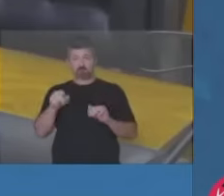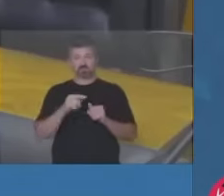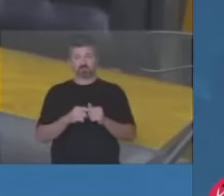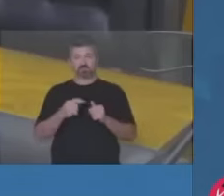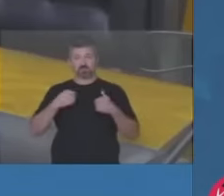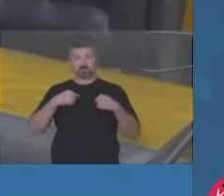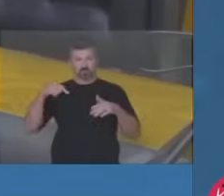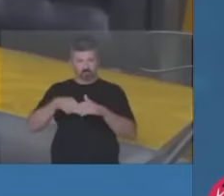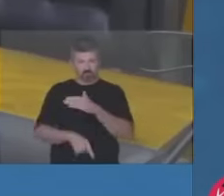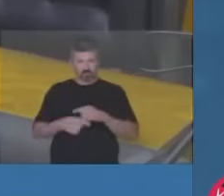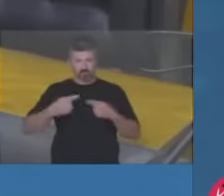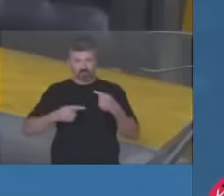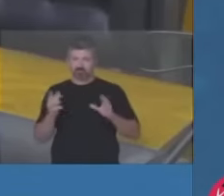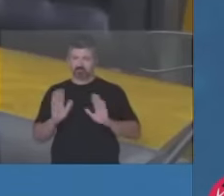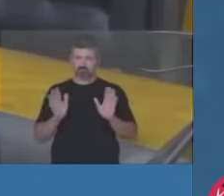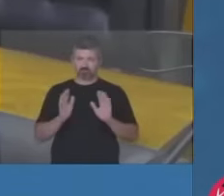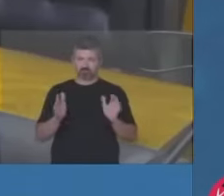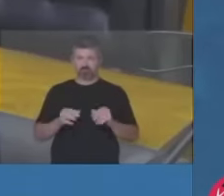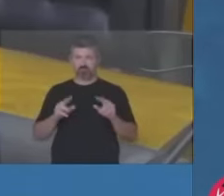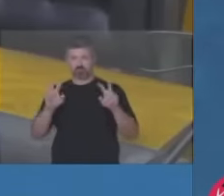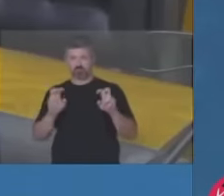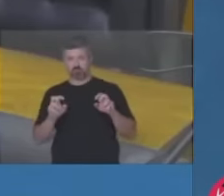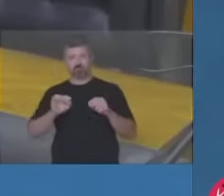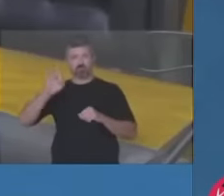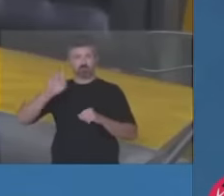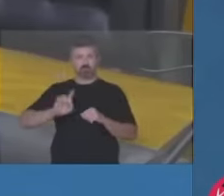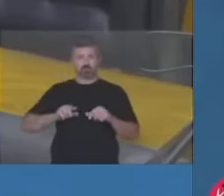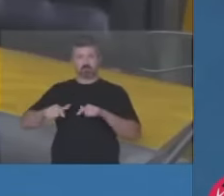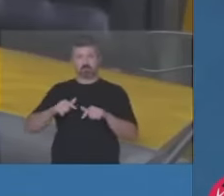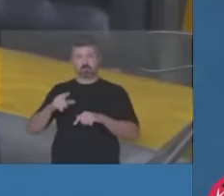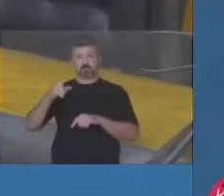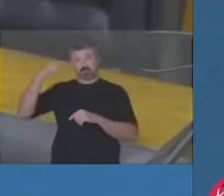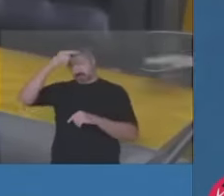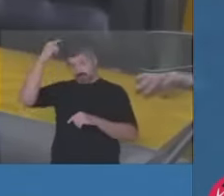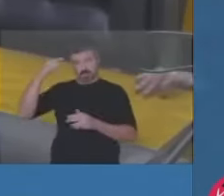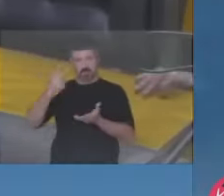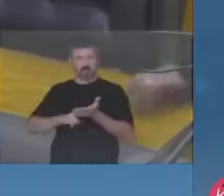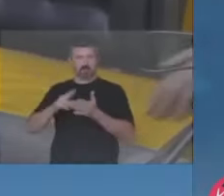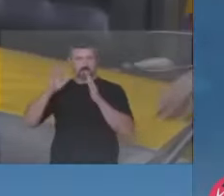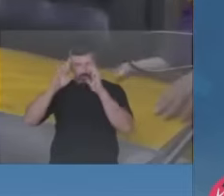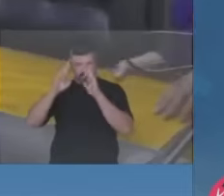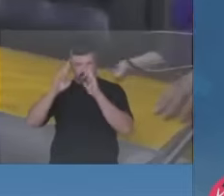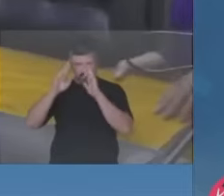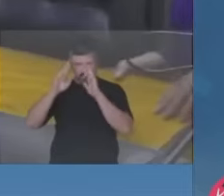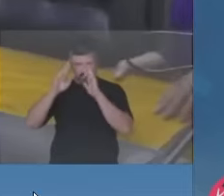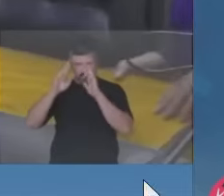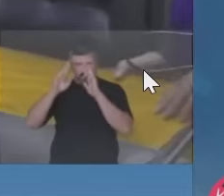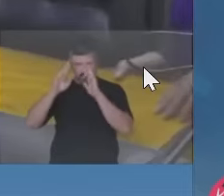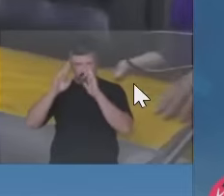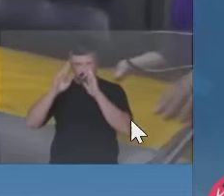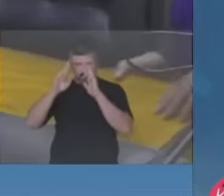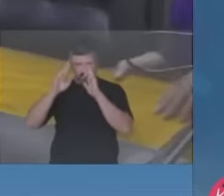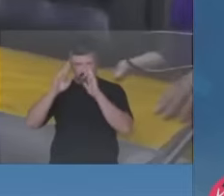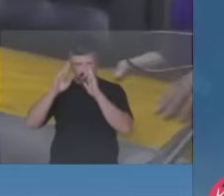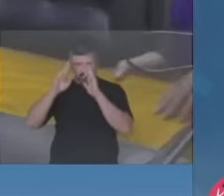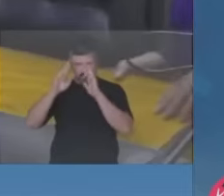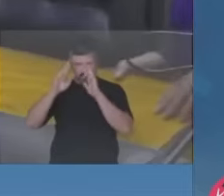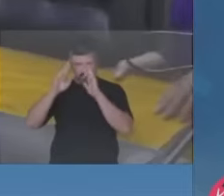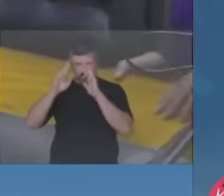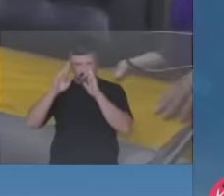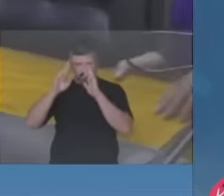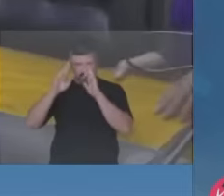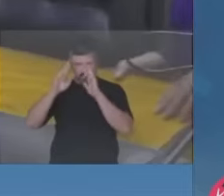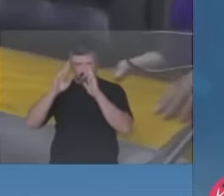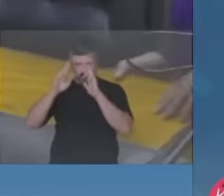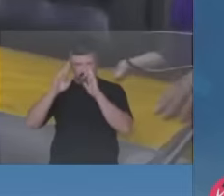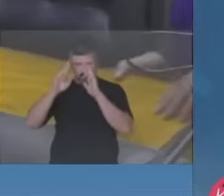não vou aprofundar a discussão, né, com relação aos direitos dos trabalhadores, porque isso é sagrado e nós respeitamos todos os direitos. Respeita.